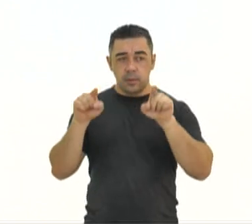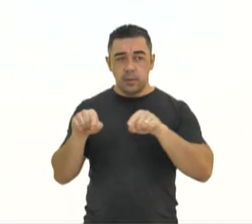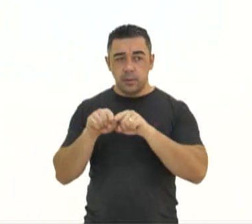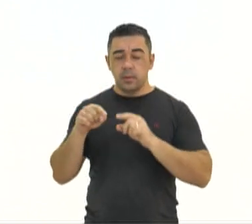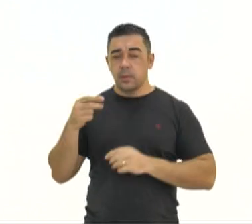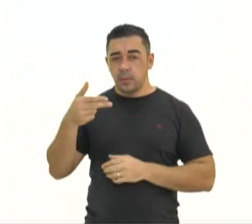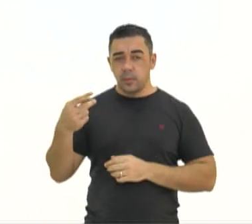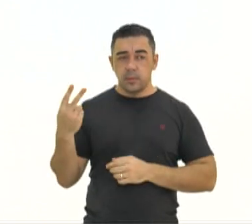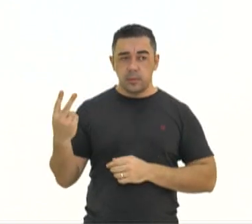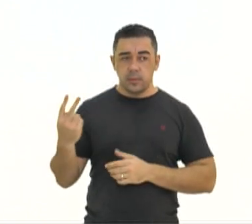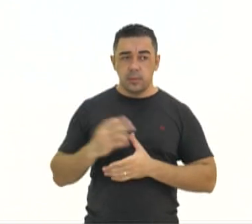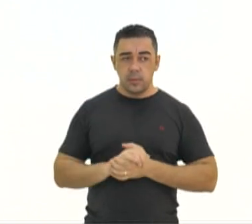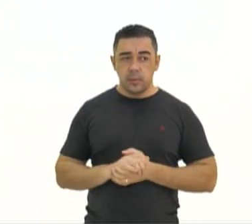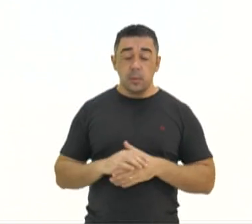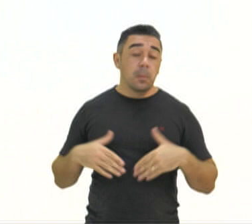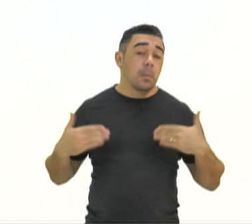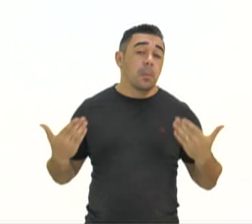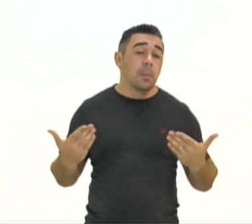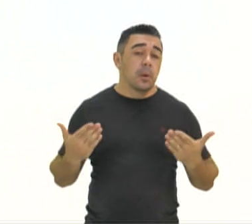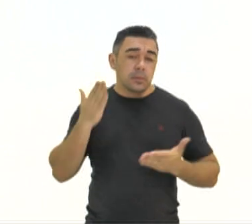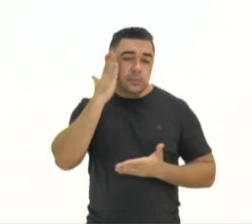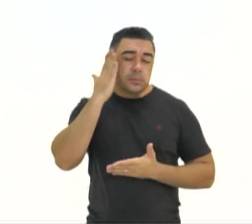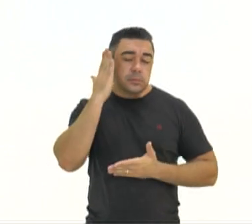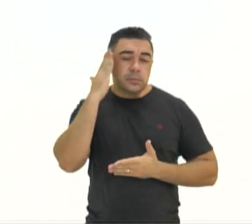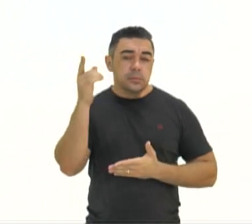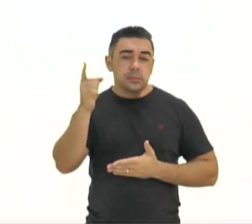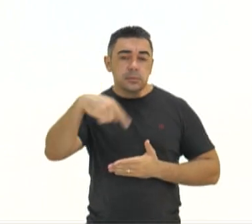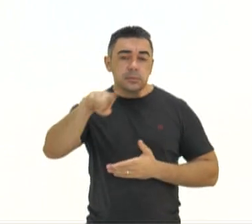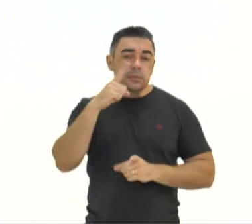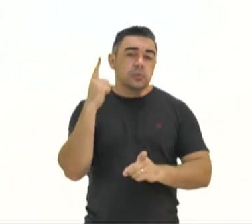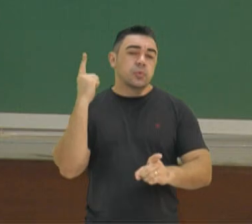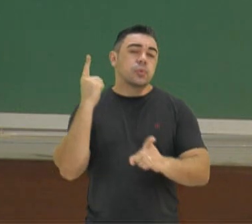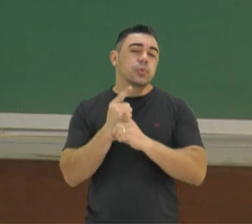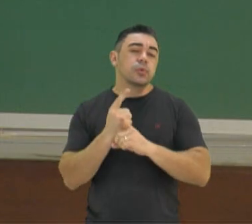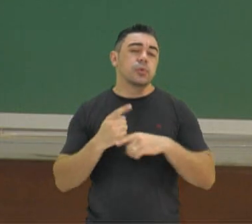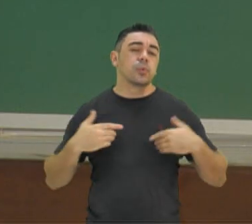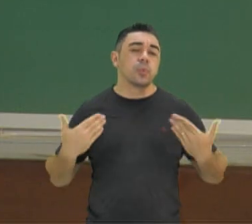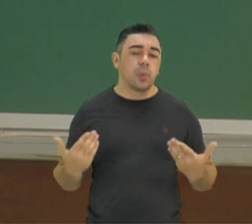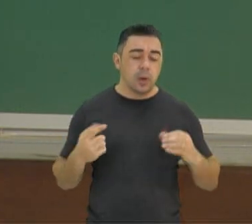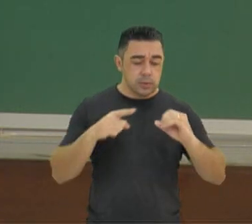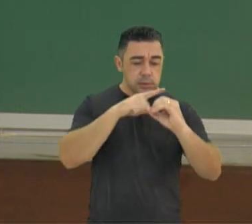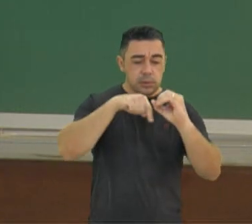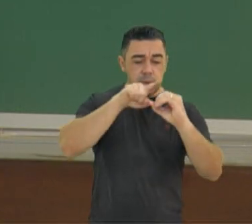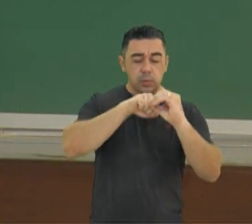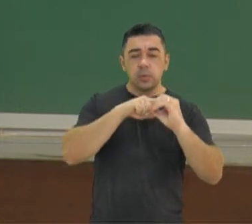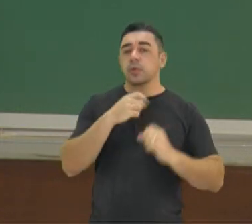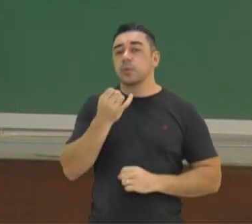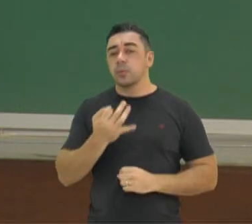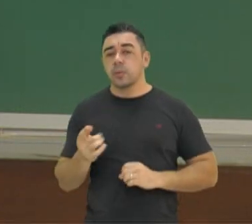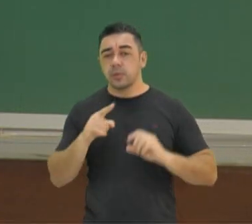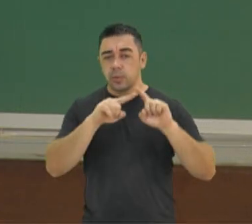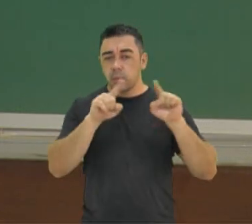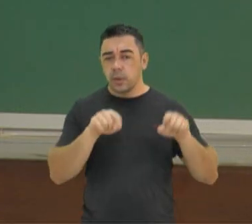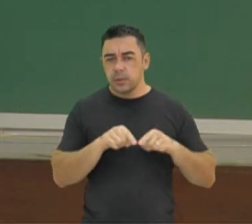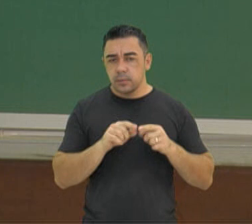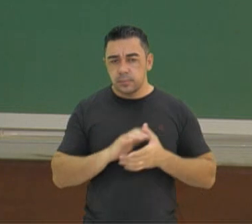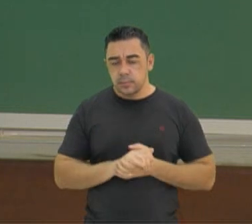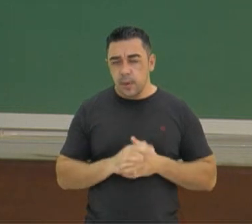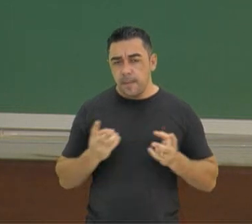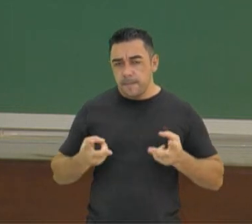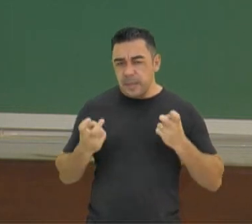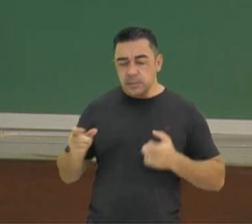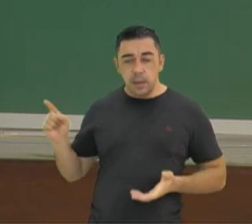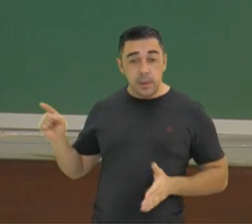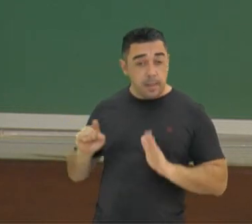é igual a 2. Eu quero que vocês descubram, né, nessa questão, qual que é o valor do círculo azul e do quadrado verde. Então note que esse